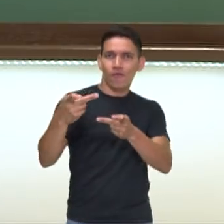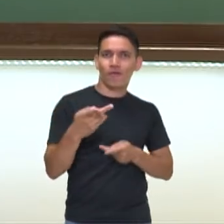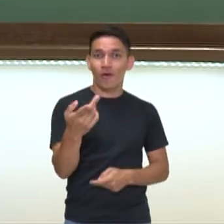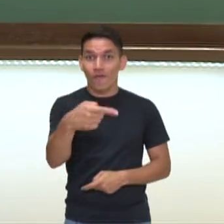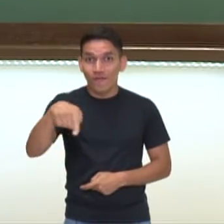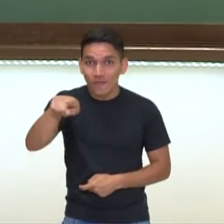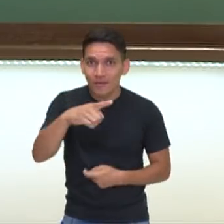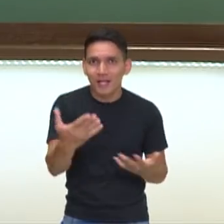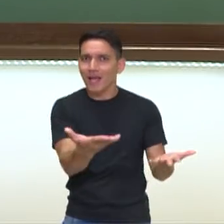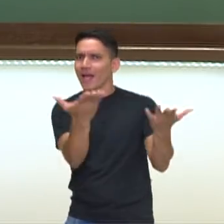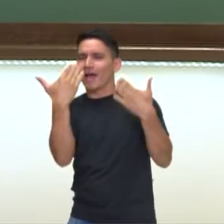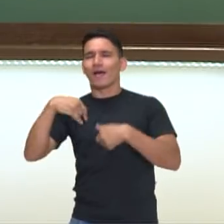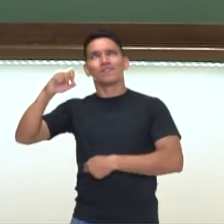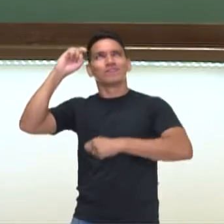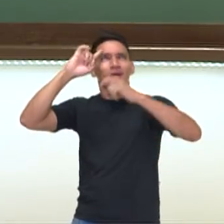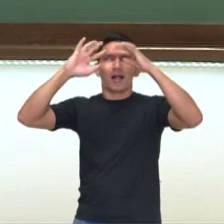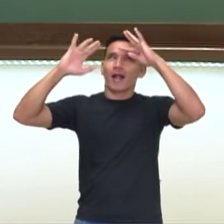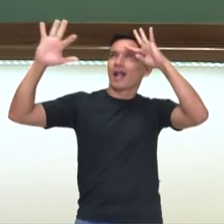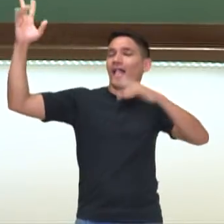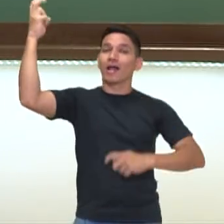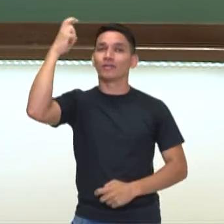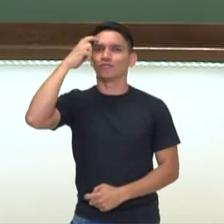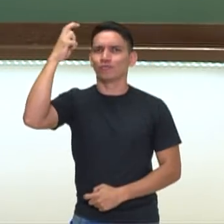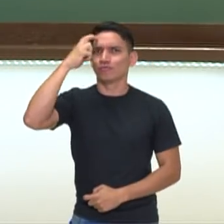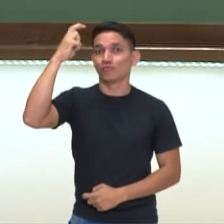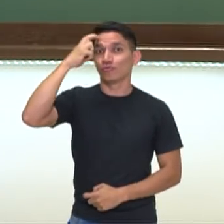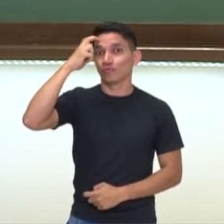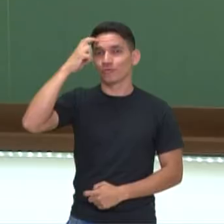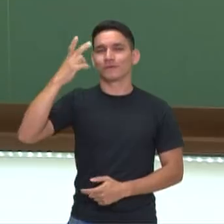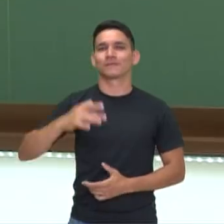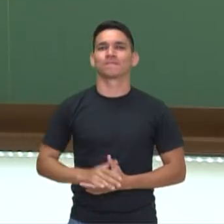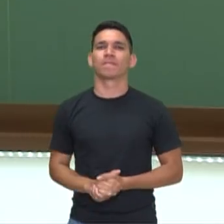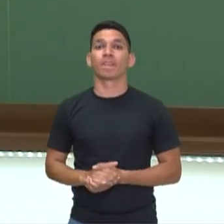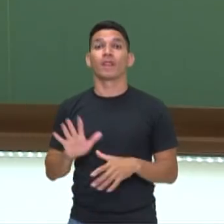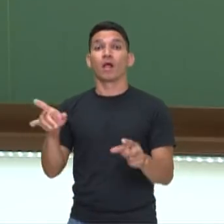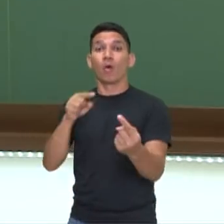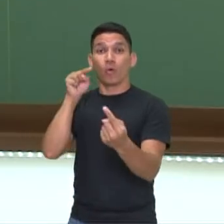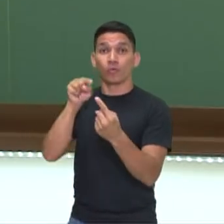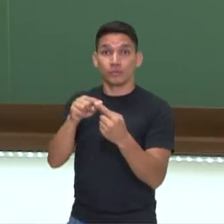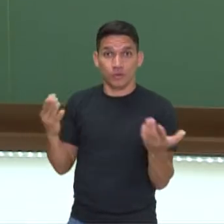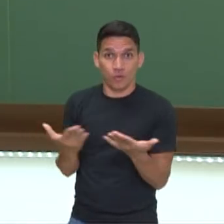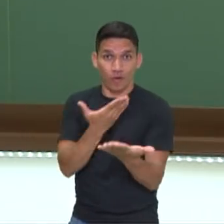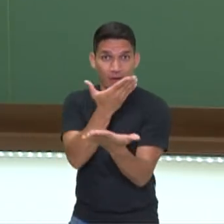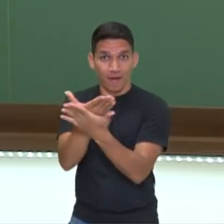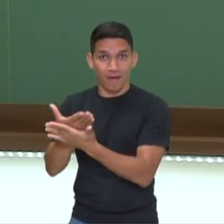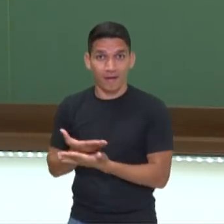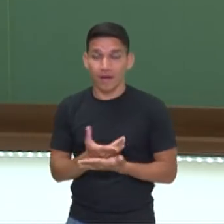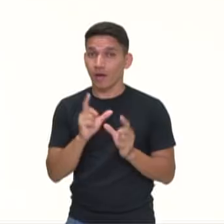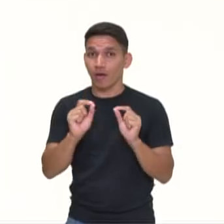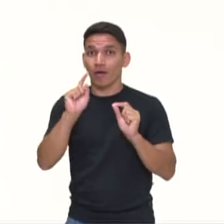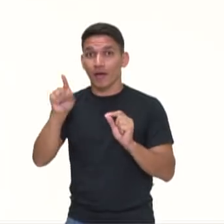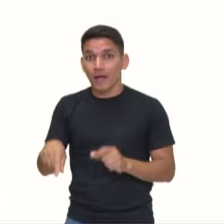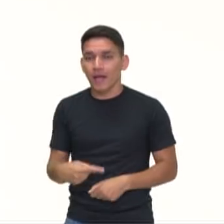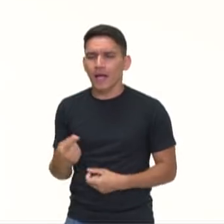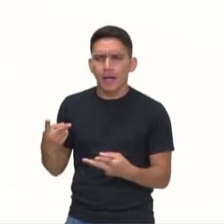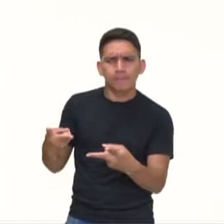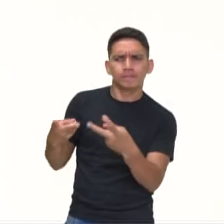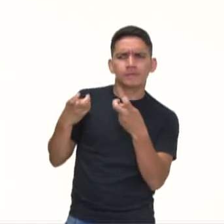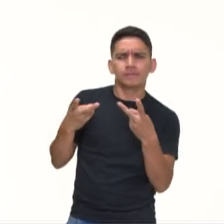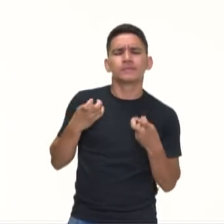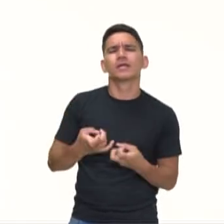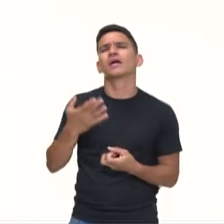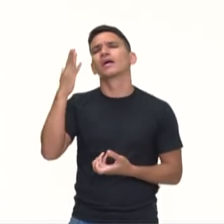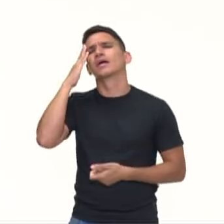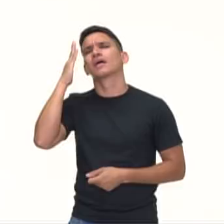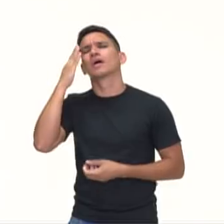esta viagem no mundo da cultura. E o objetivo desta aula é reconhecer a importância da